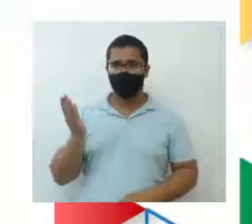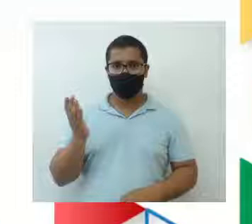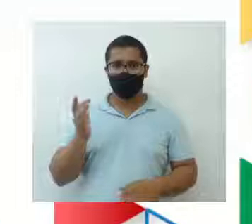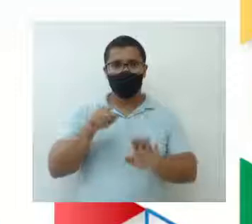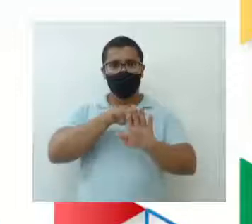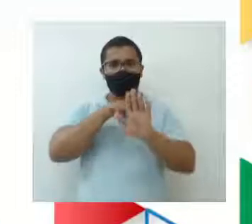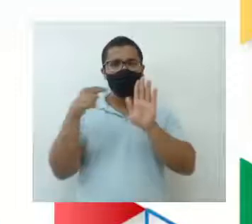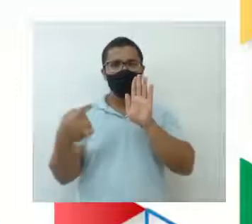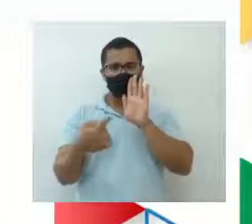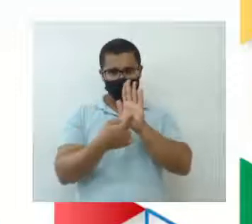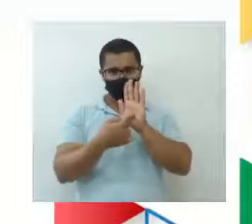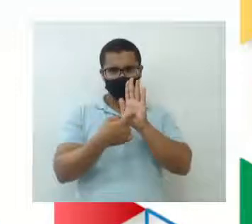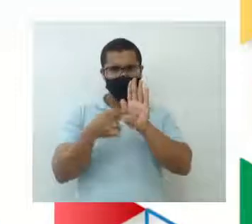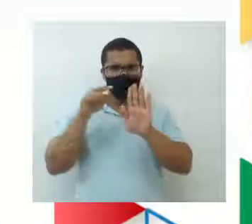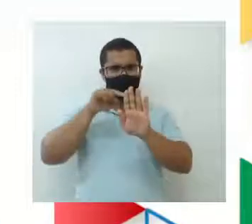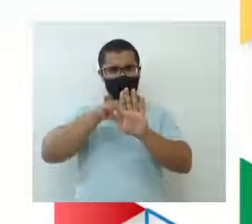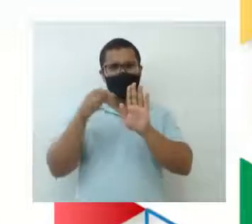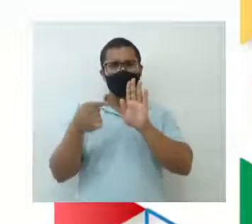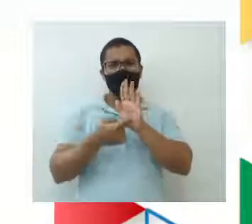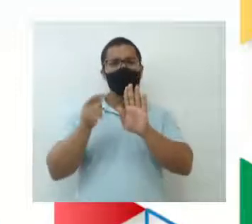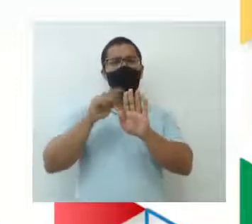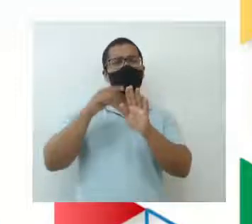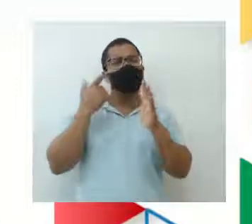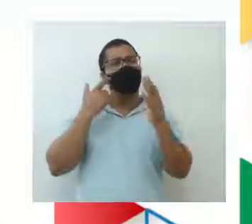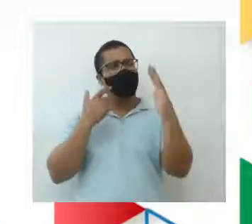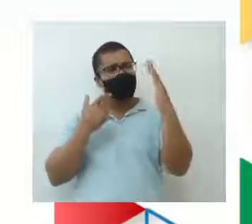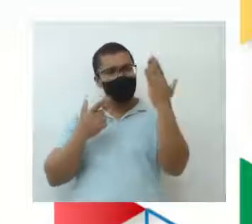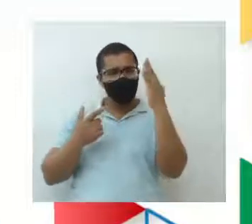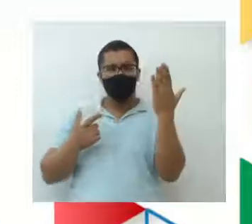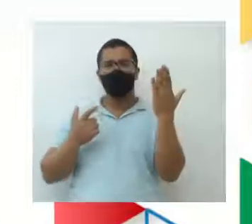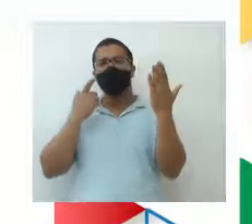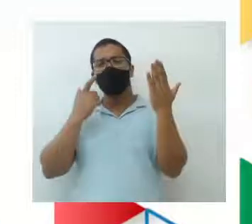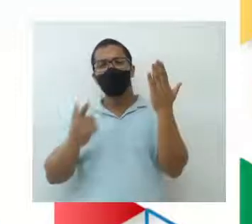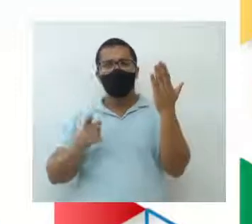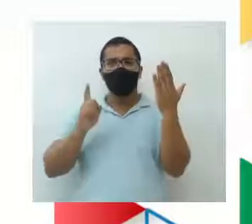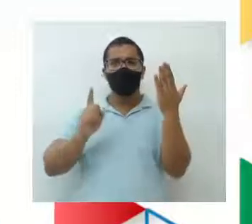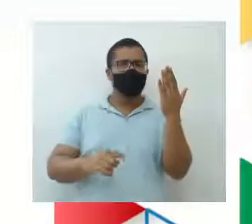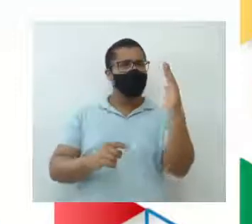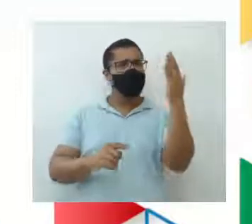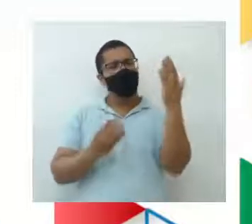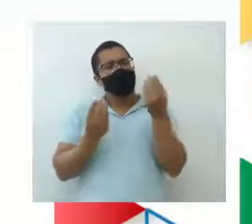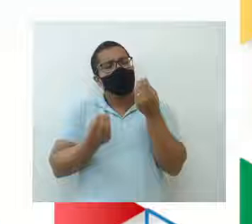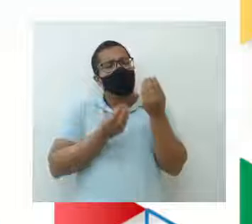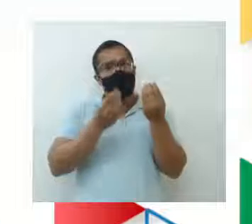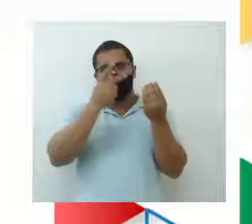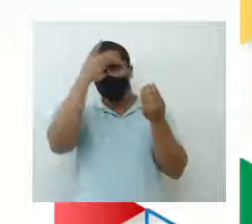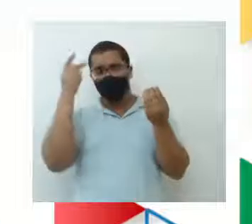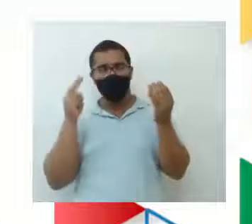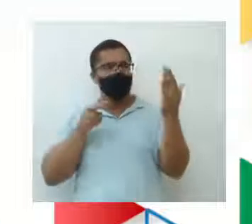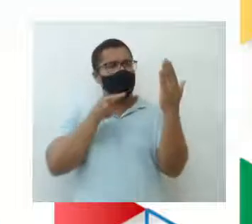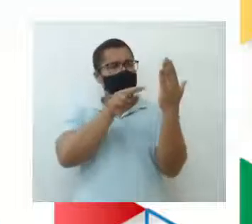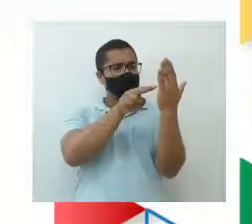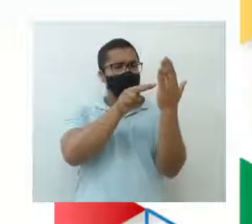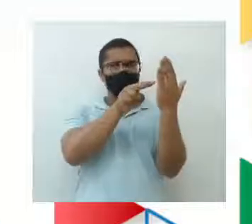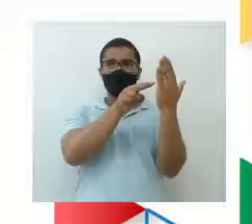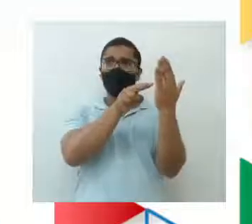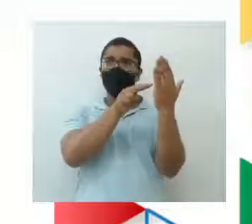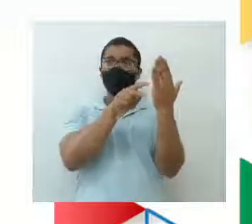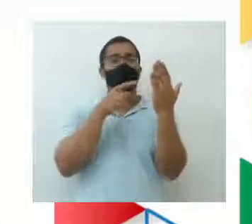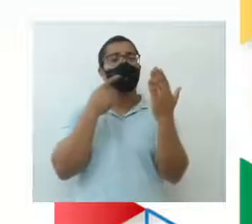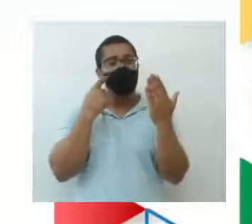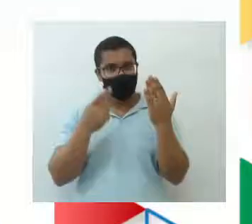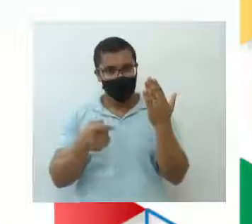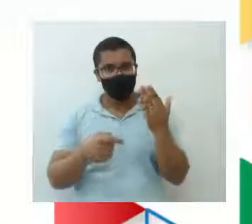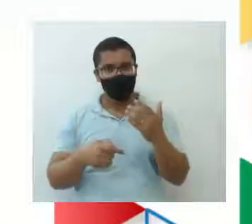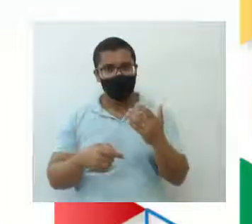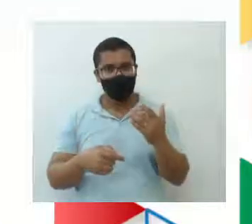eu estou colocando aqui do espelho, da questão do fenômeno, como aparece o sujeito olhando. Veja só, olha